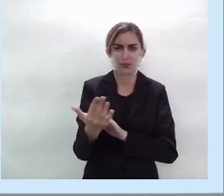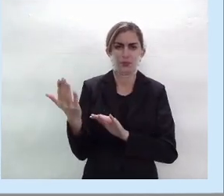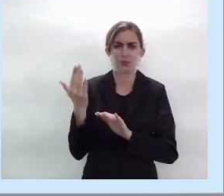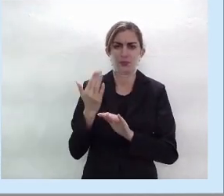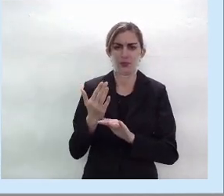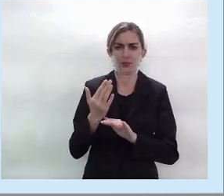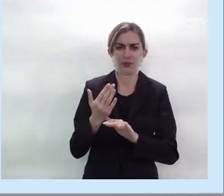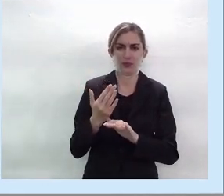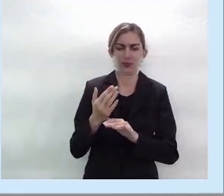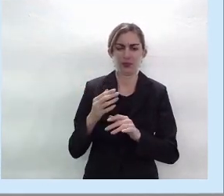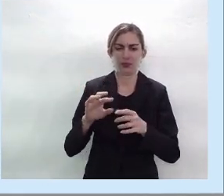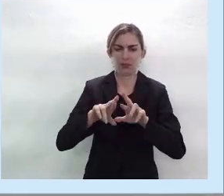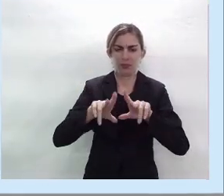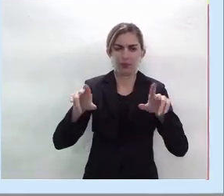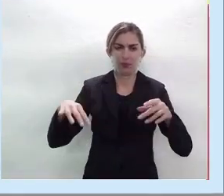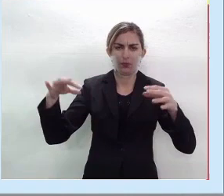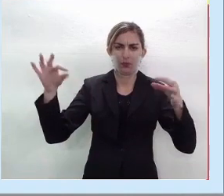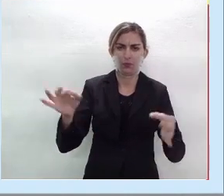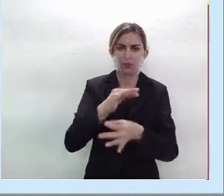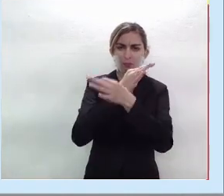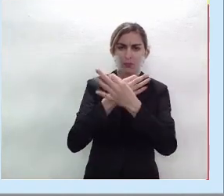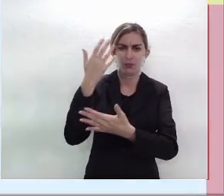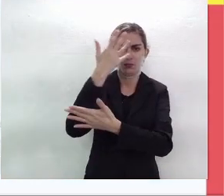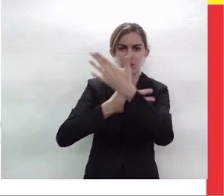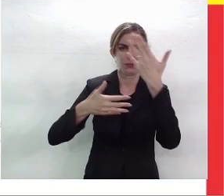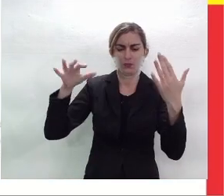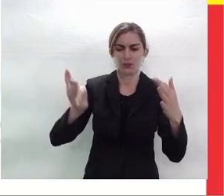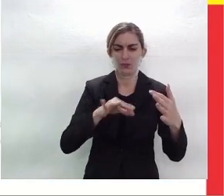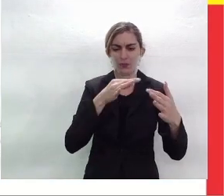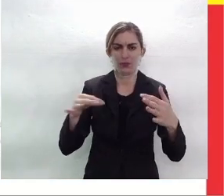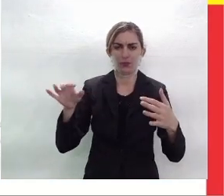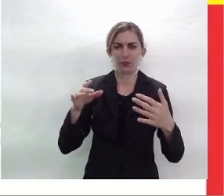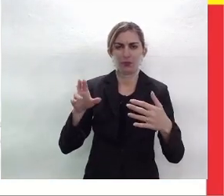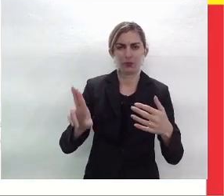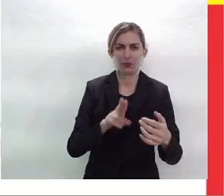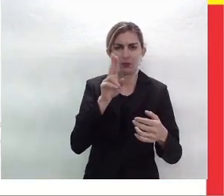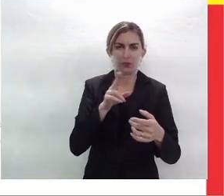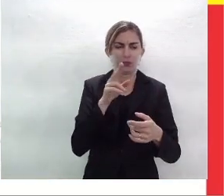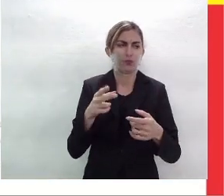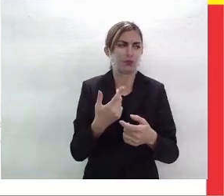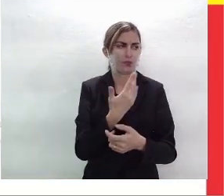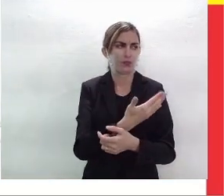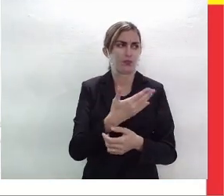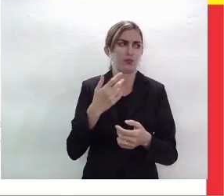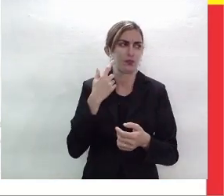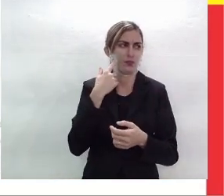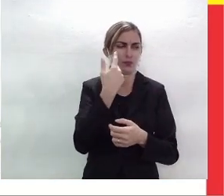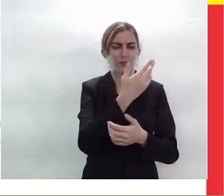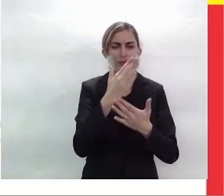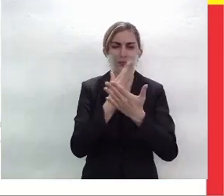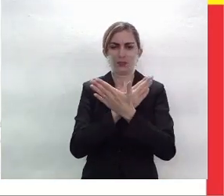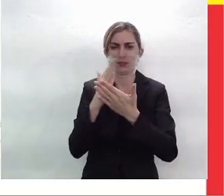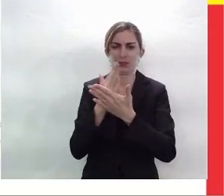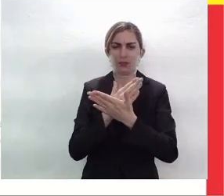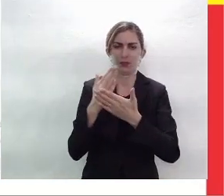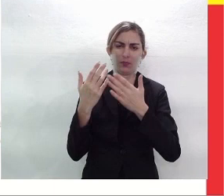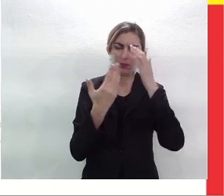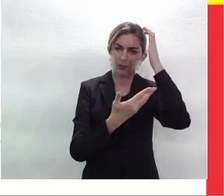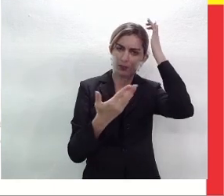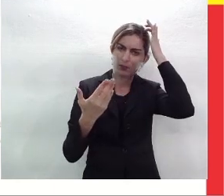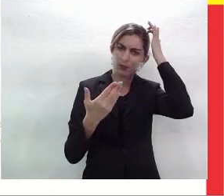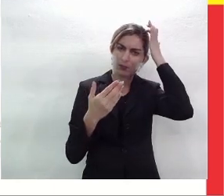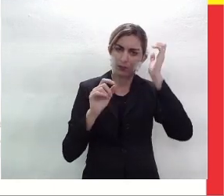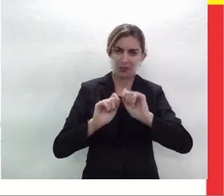para vocês os instrumentos musicais utilizados na capoeira, ok? E aí, alguns